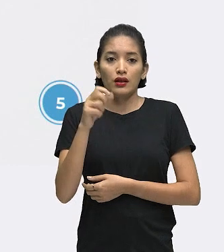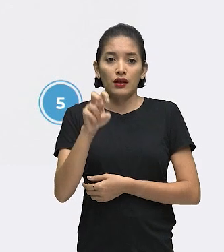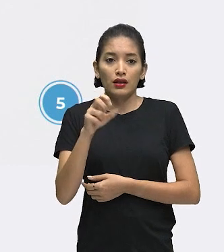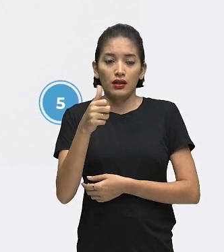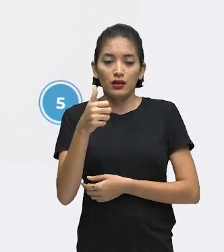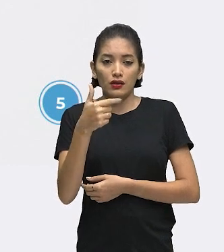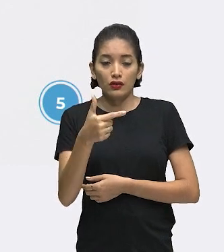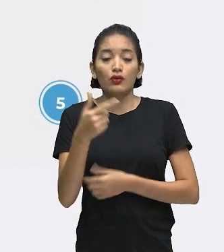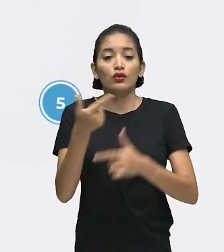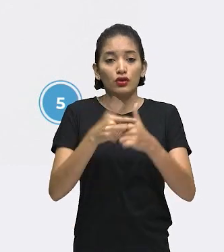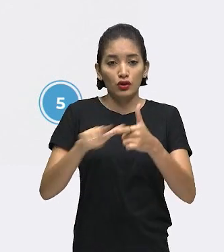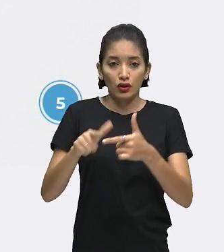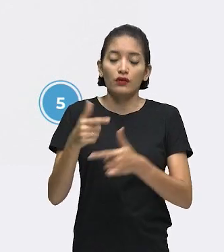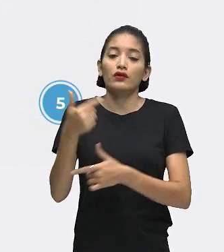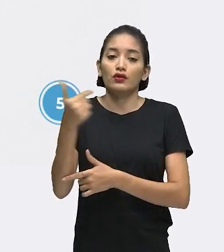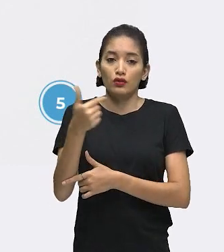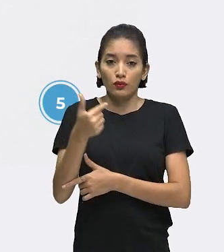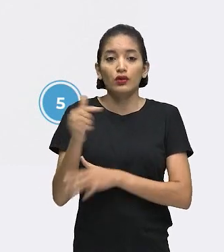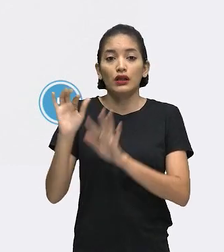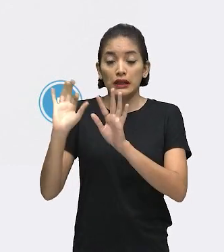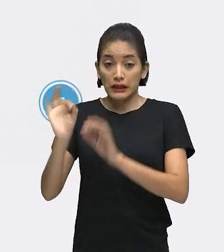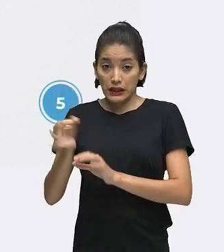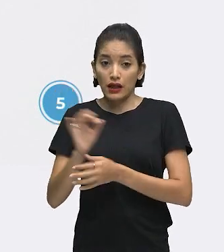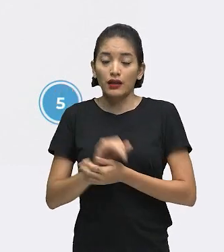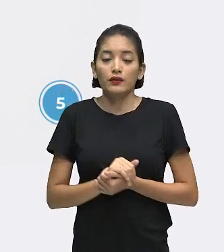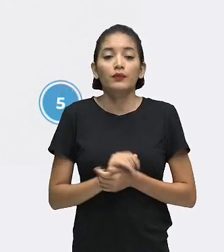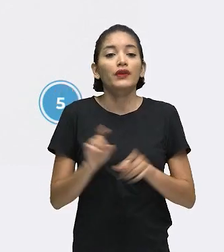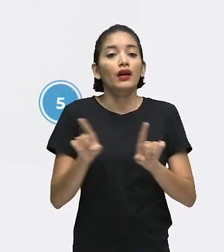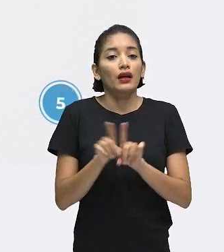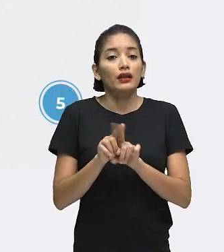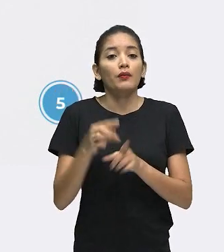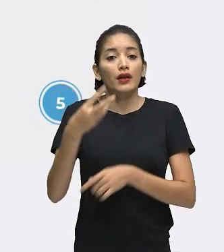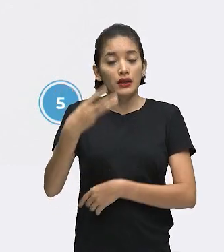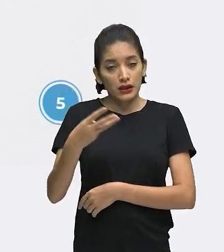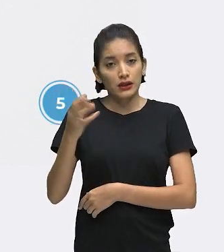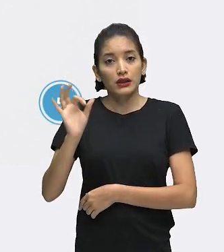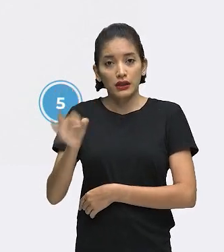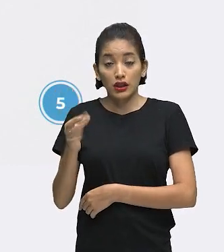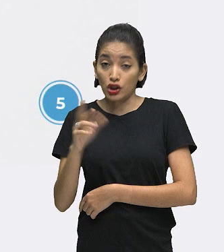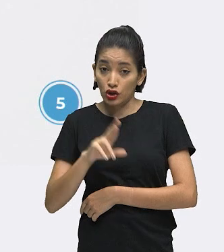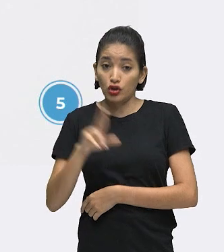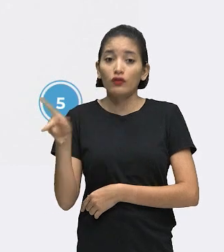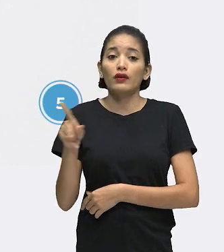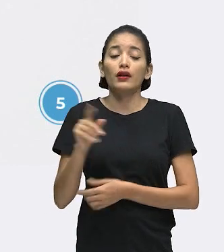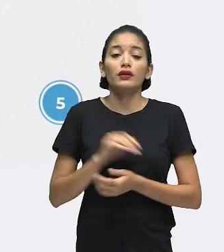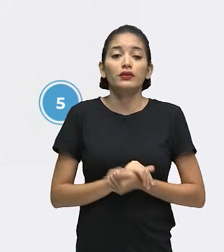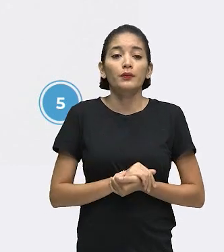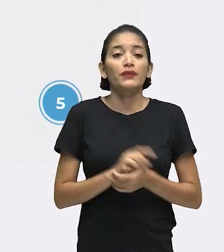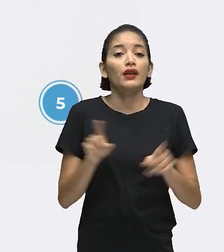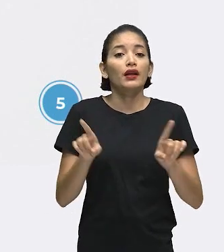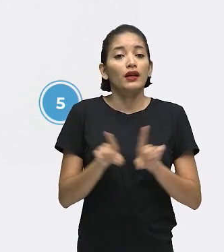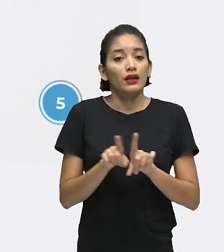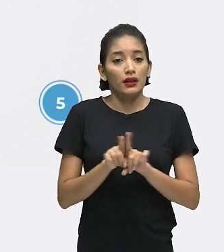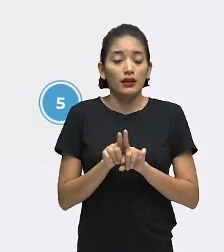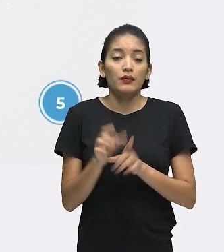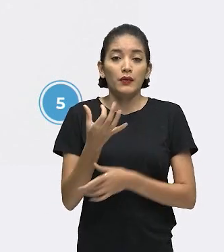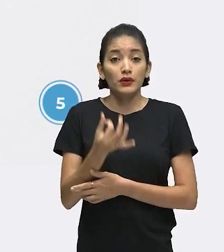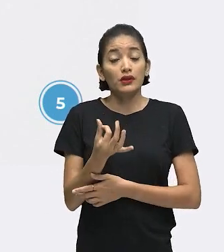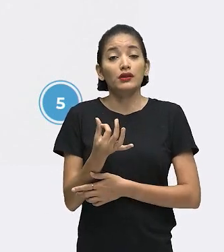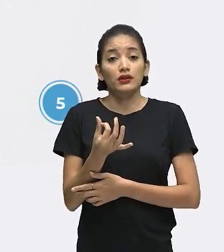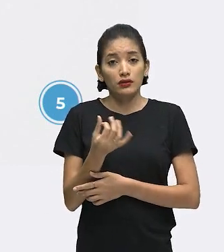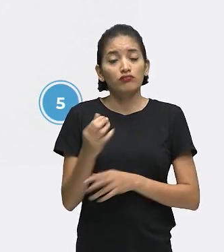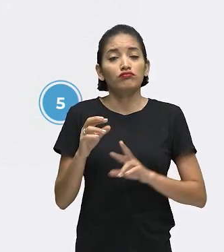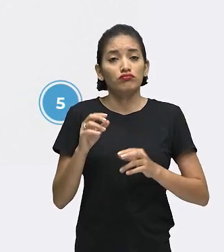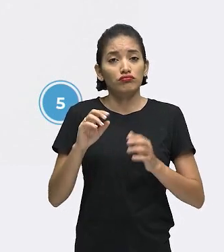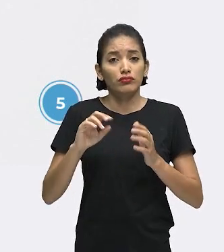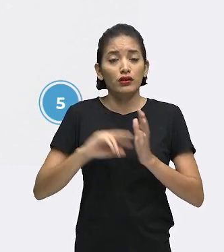2, dá um resultado exato. Quando a gente divide por 3 também dá um resultado exato. Isso significa